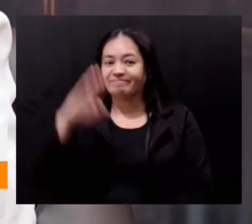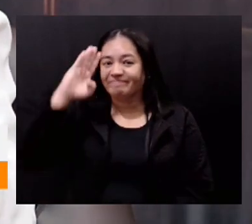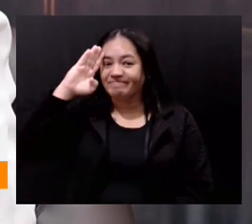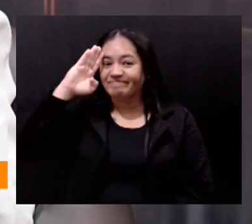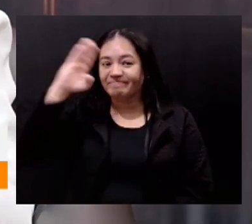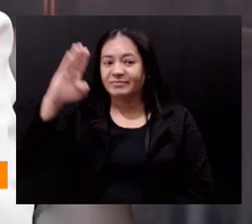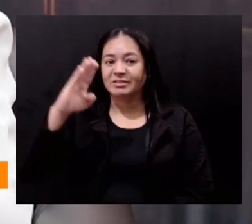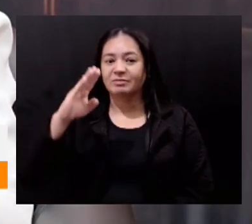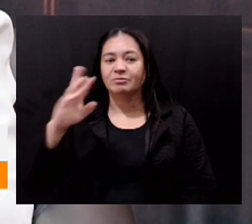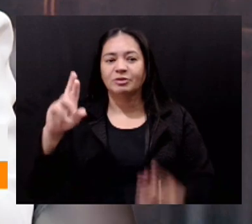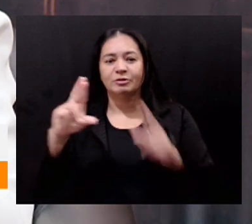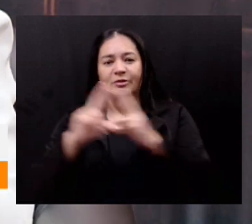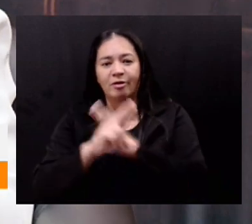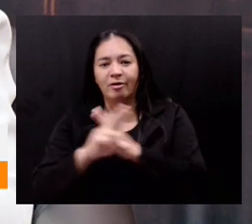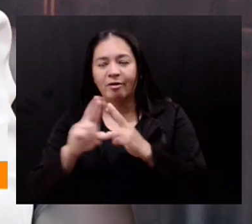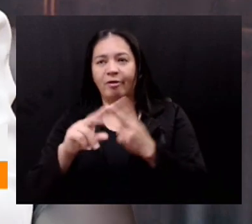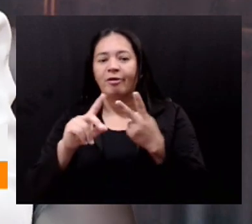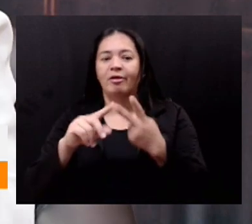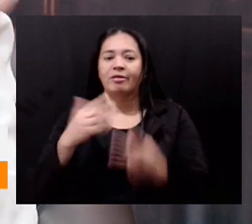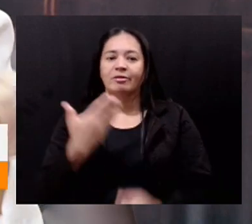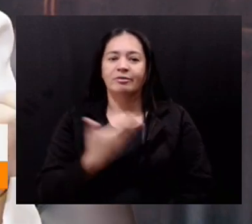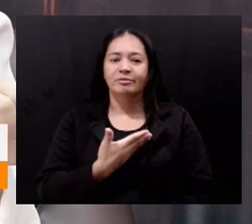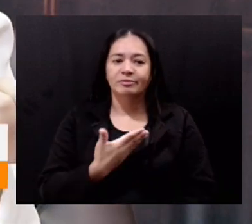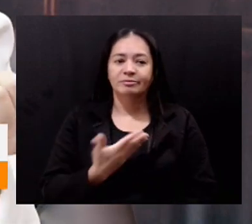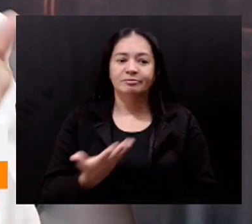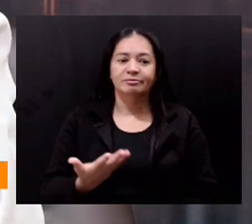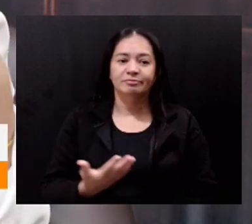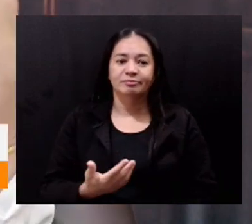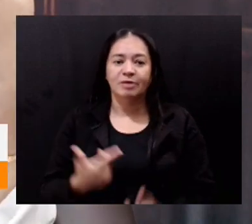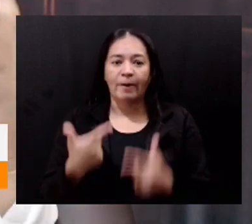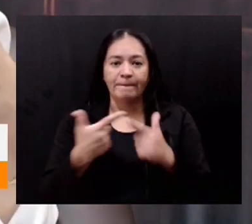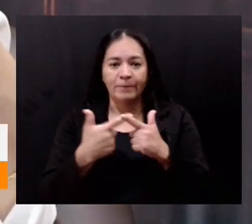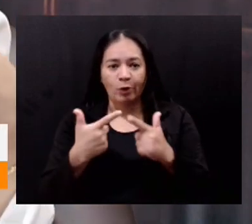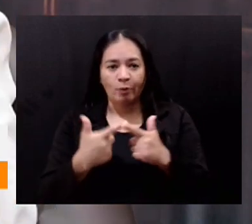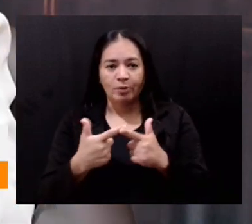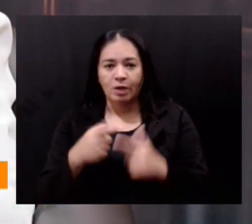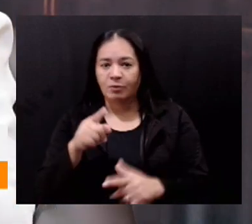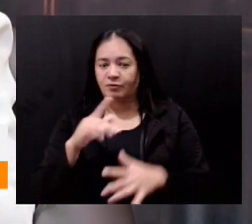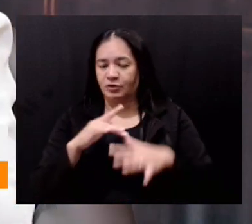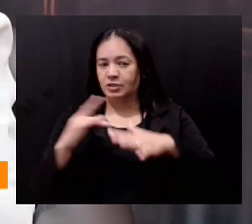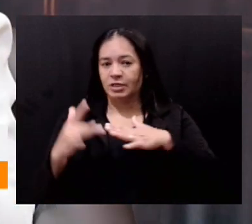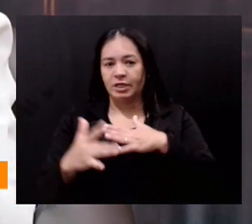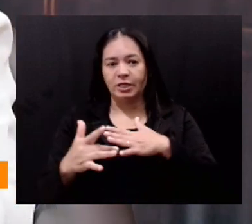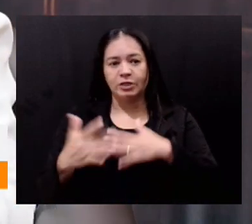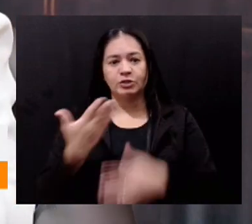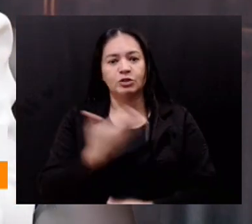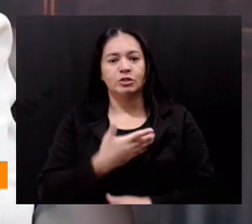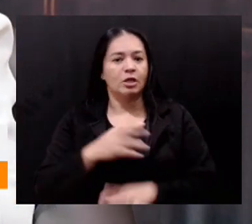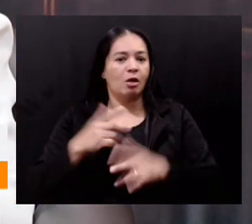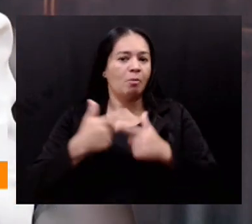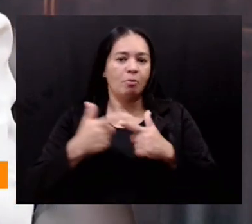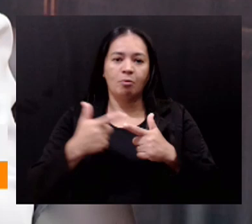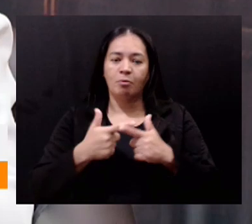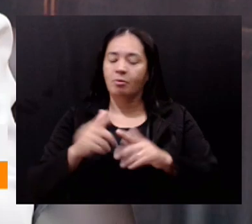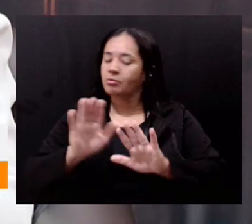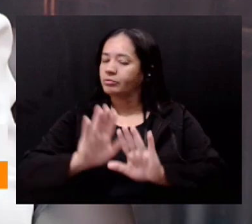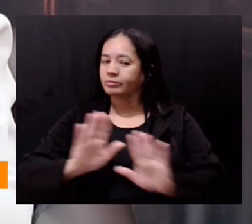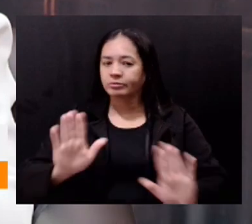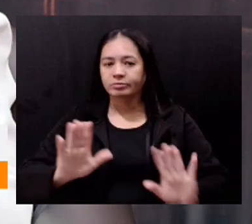as amizades, Uhum. né. Não tem problema de você ter uma rede social e você ter amigos. A questão que a gente